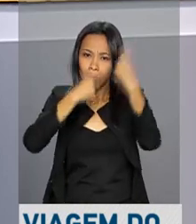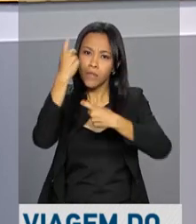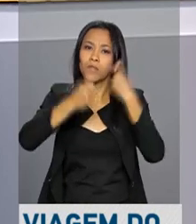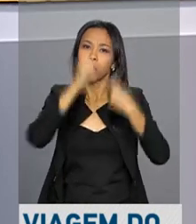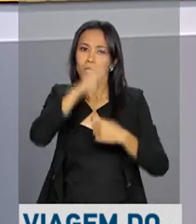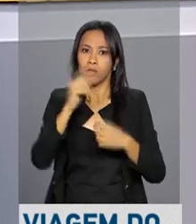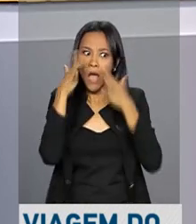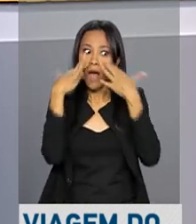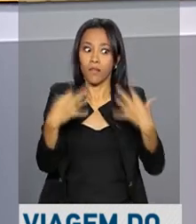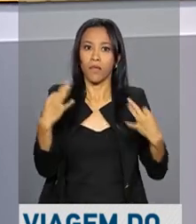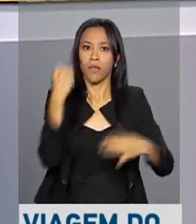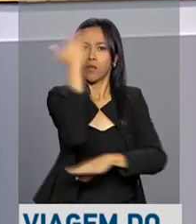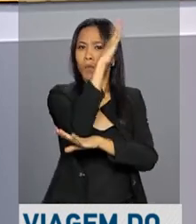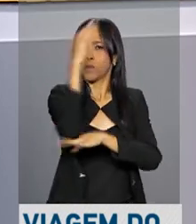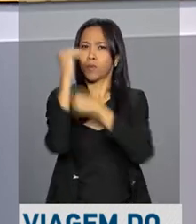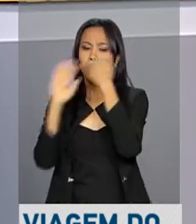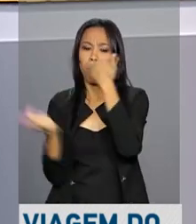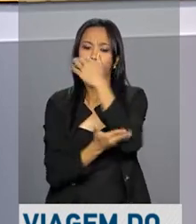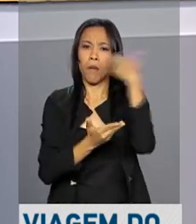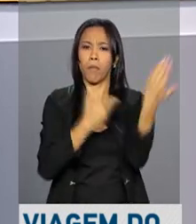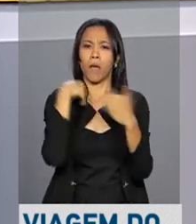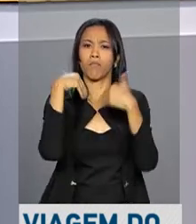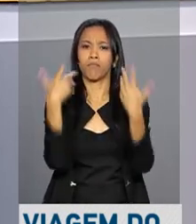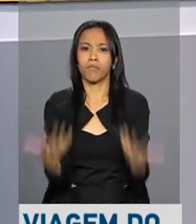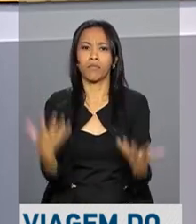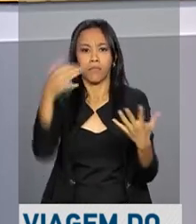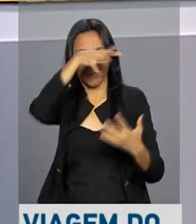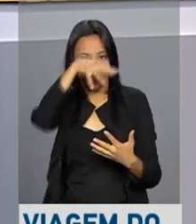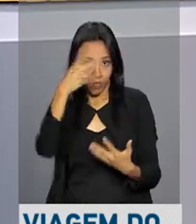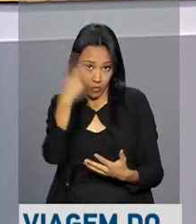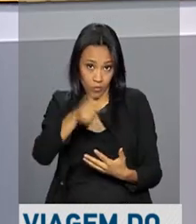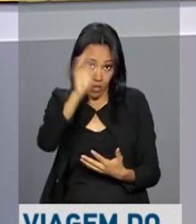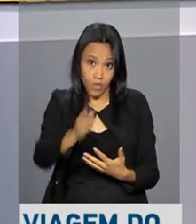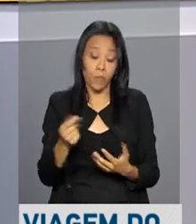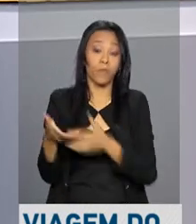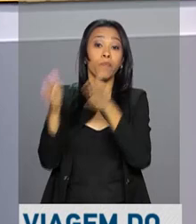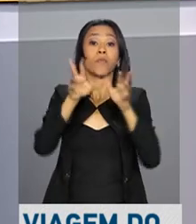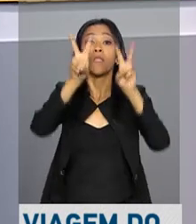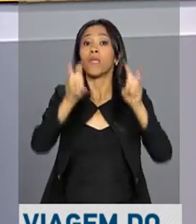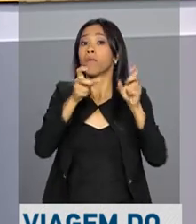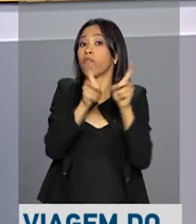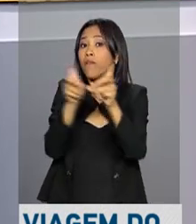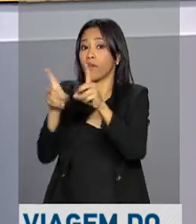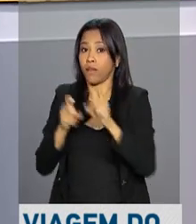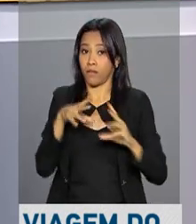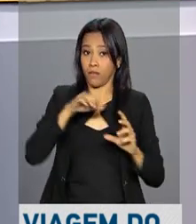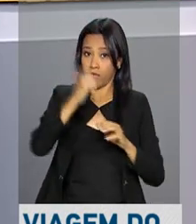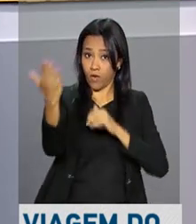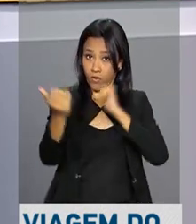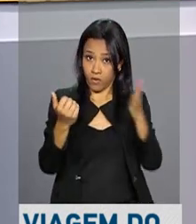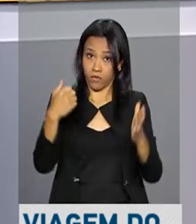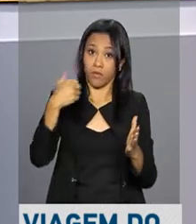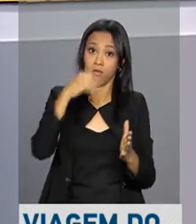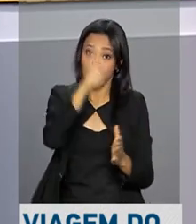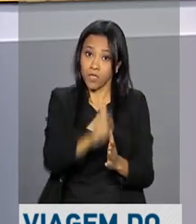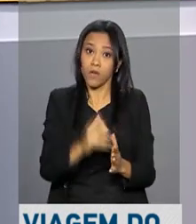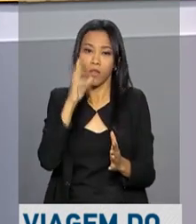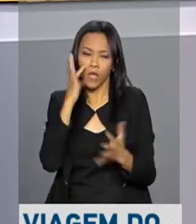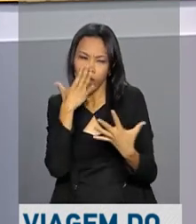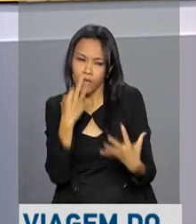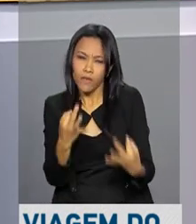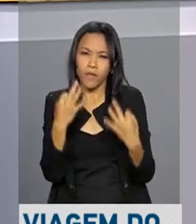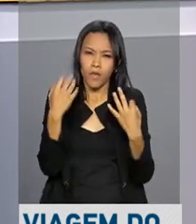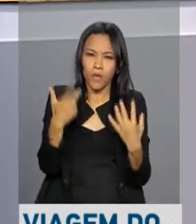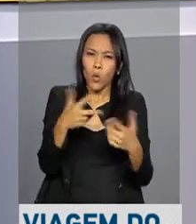ao desmatamento nas florestas brasileiras. Sobre o comércio internacional, Temer disse que é preciso rever decisões que atrapalham